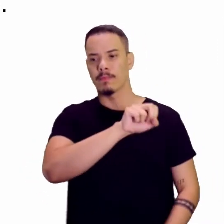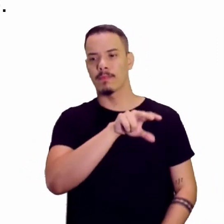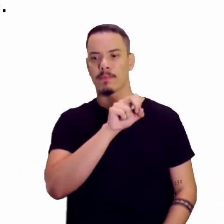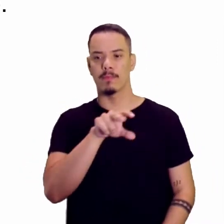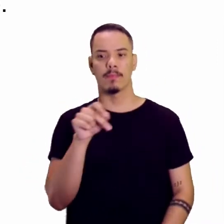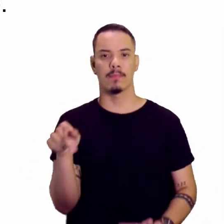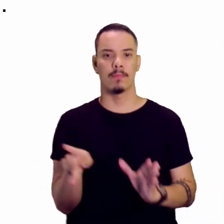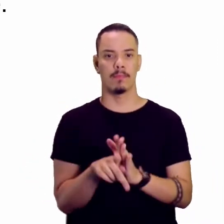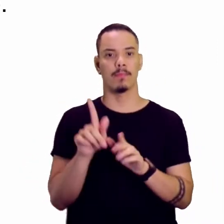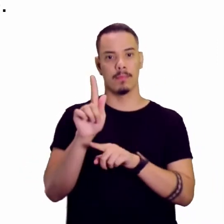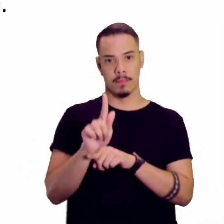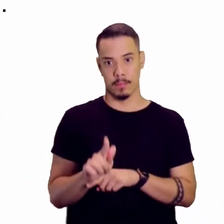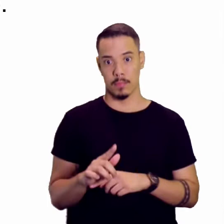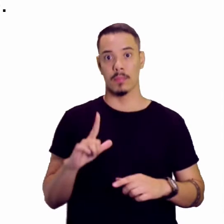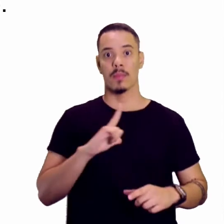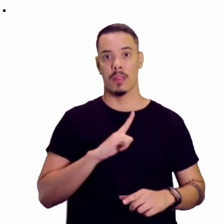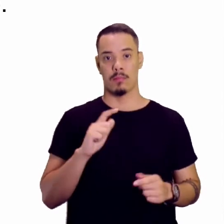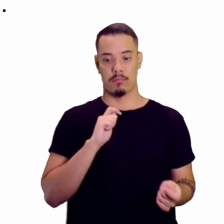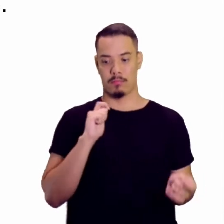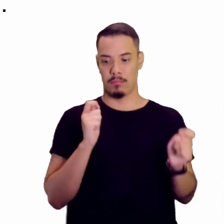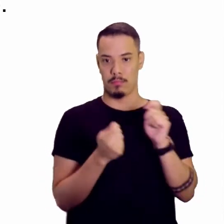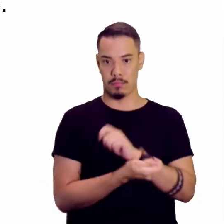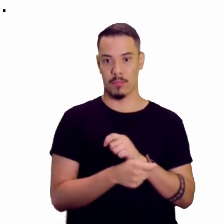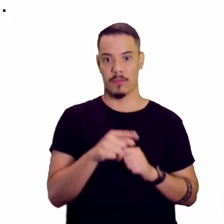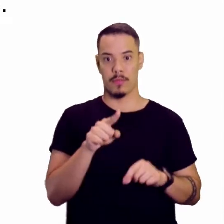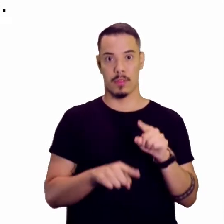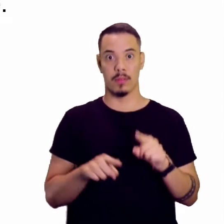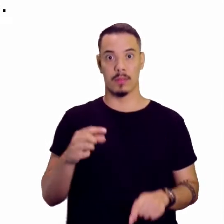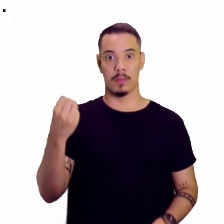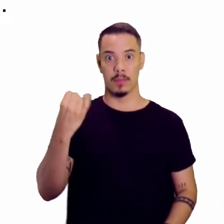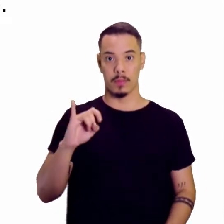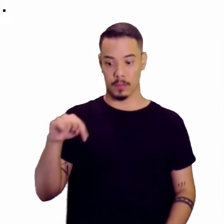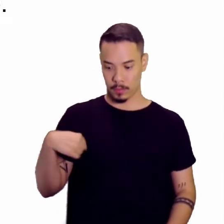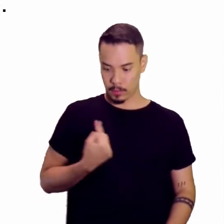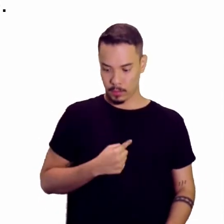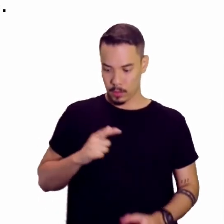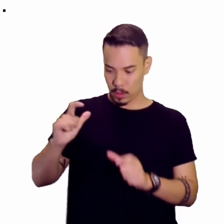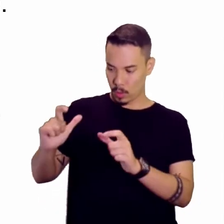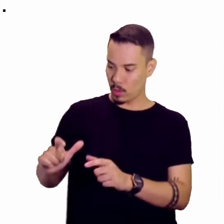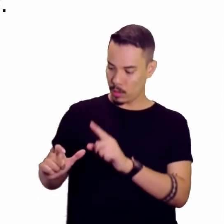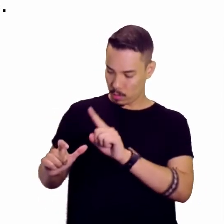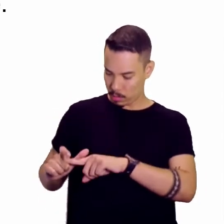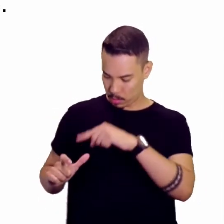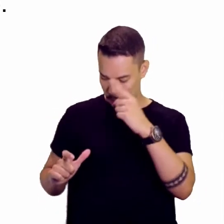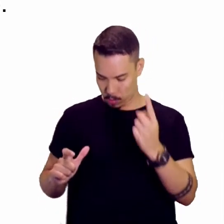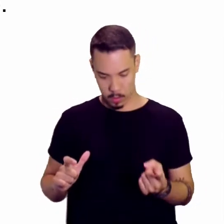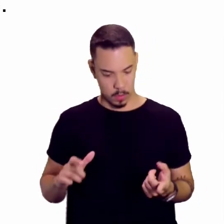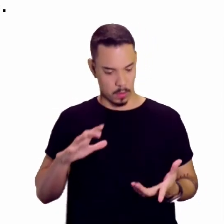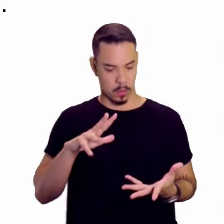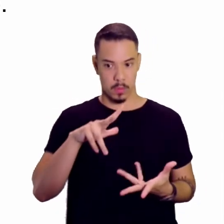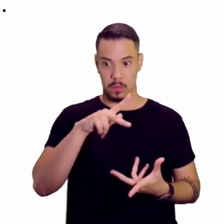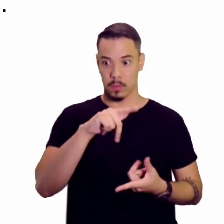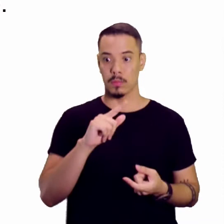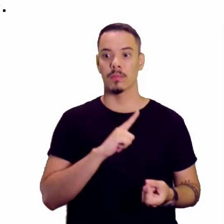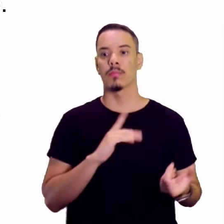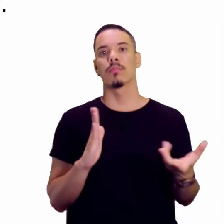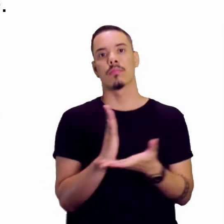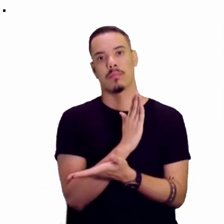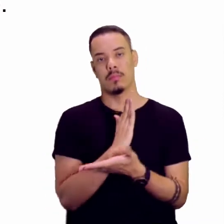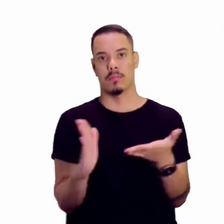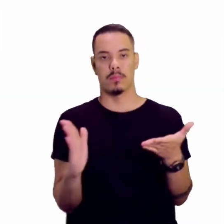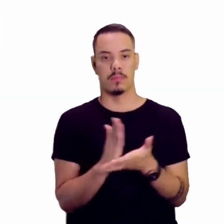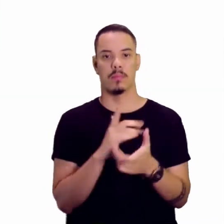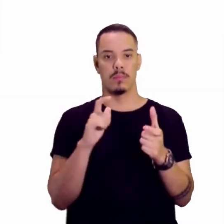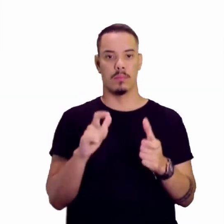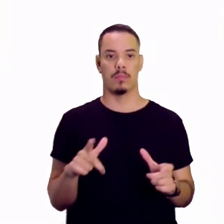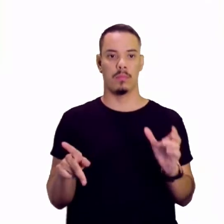gravidade sofre variações quando nos deslocamos de um lugar para o outro sobre a superfície da Terra. Tem uns locais